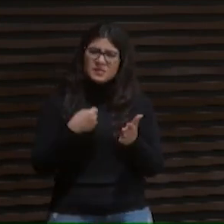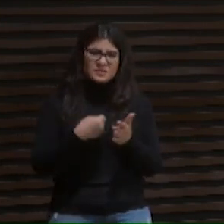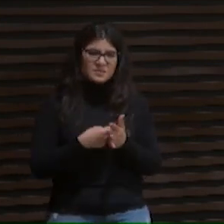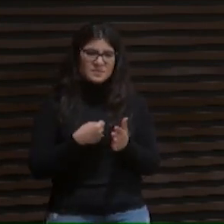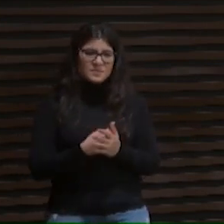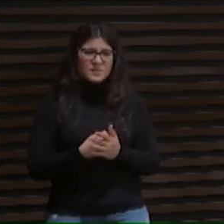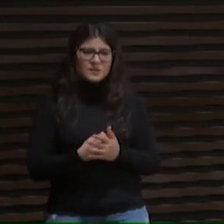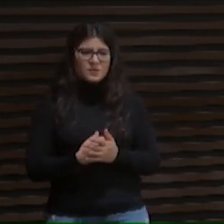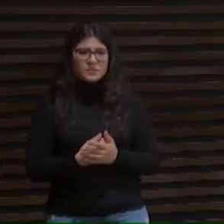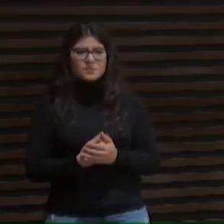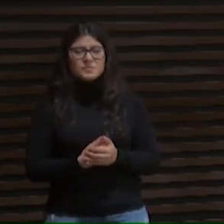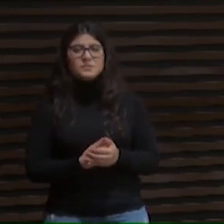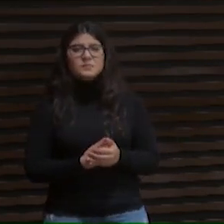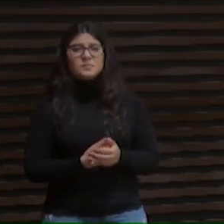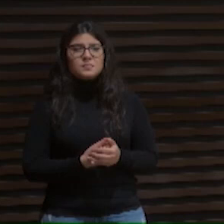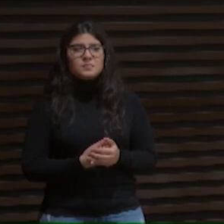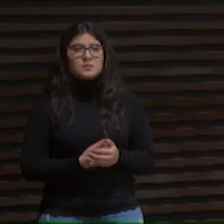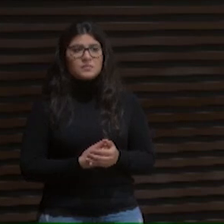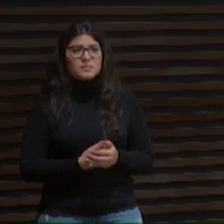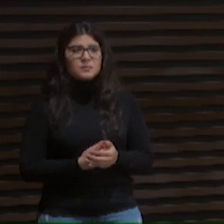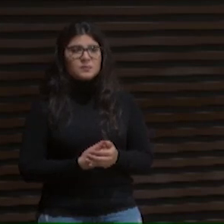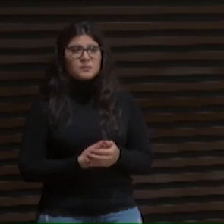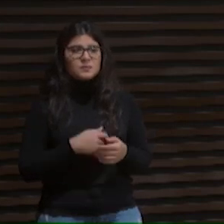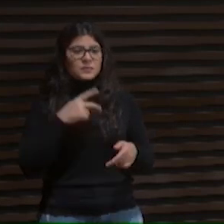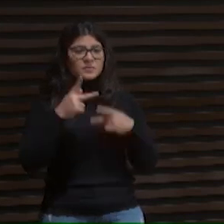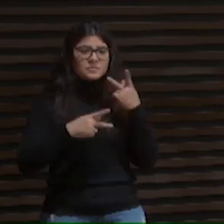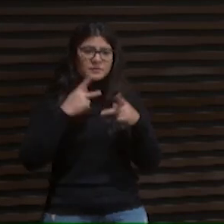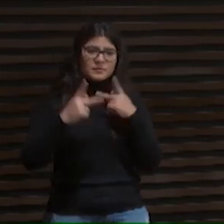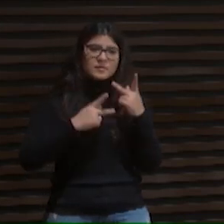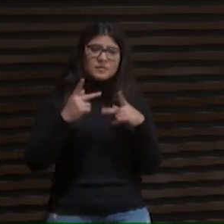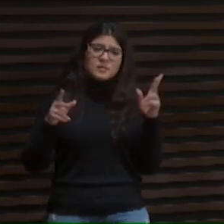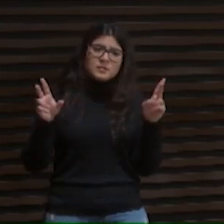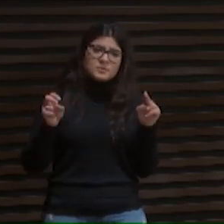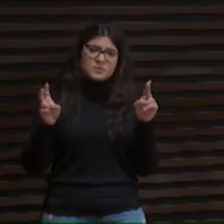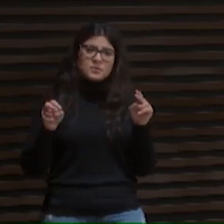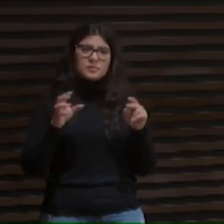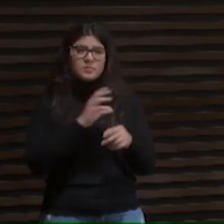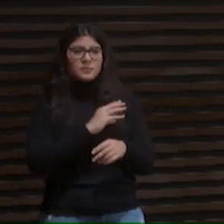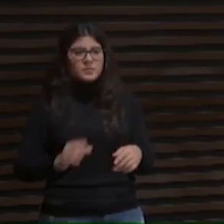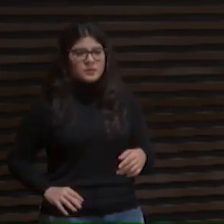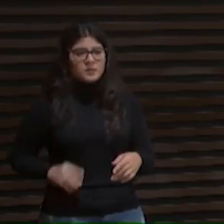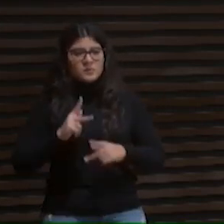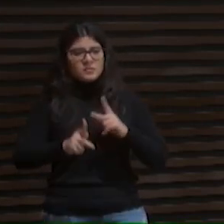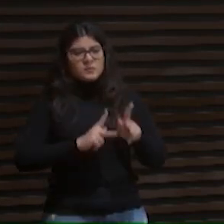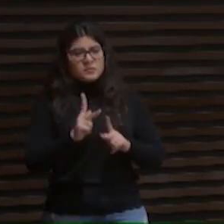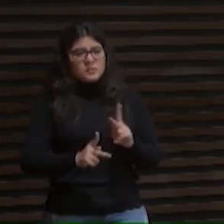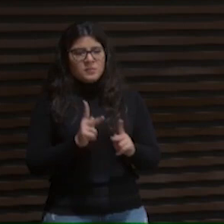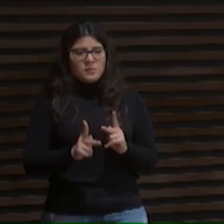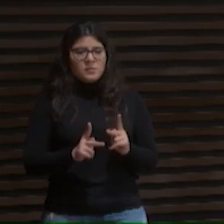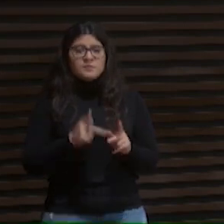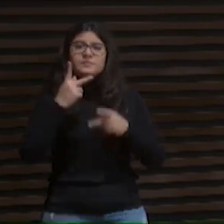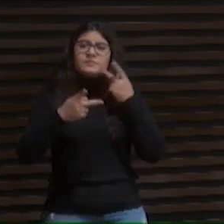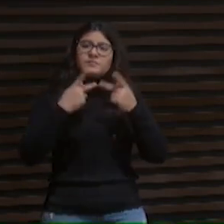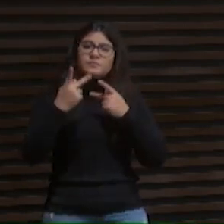repito, e aí ele fala sobre Cristo ao povo,